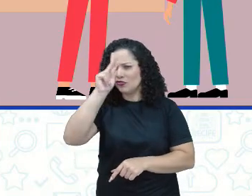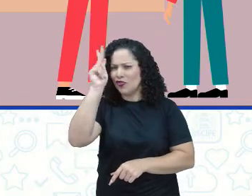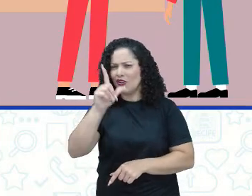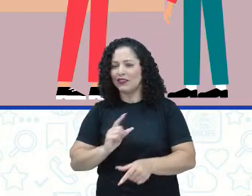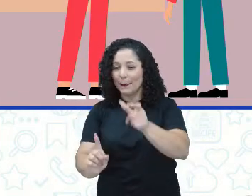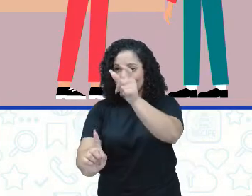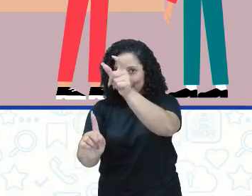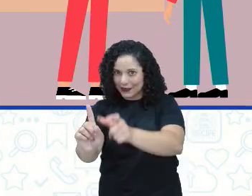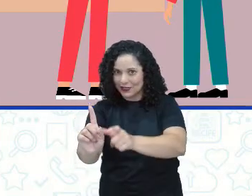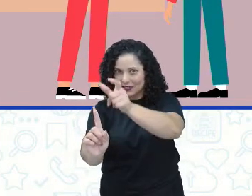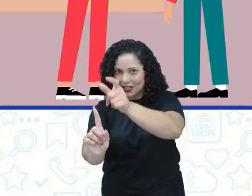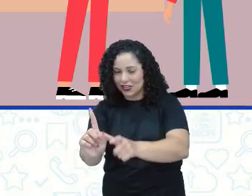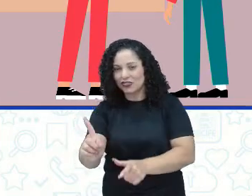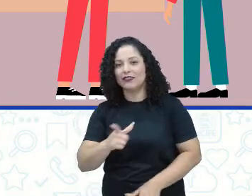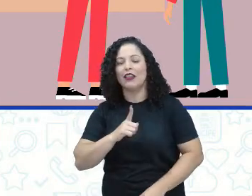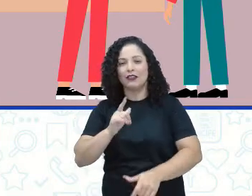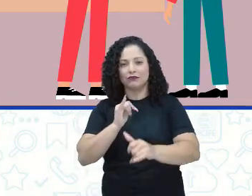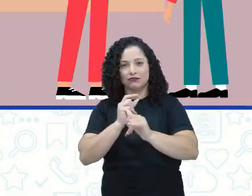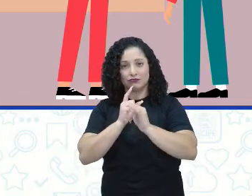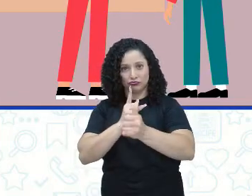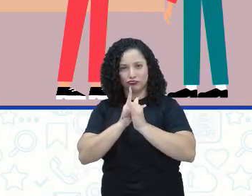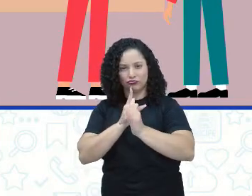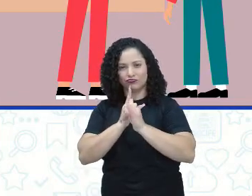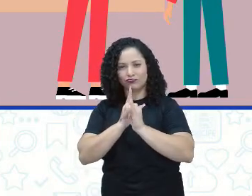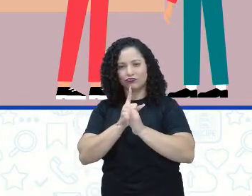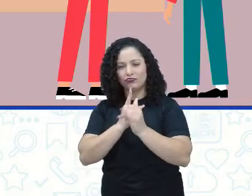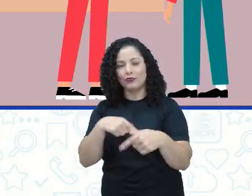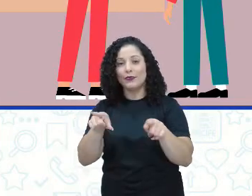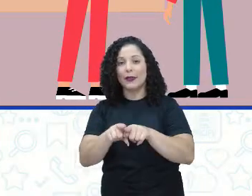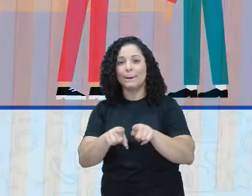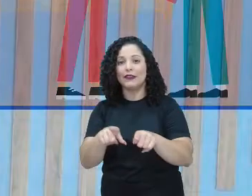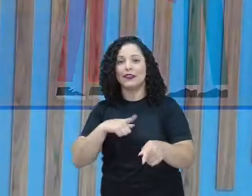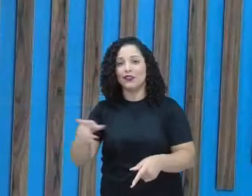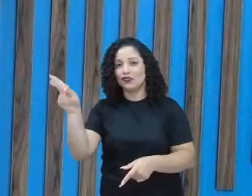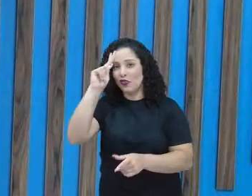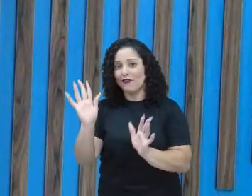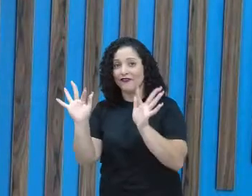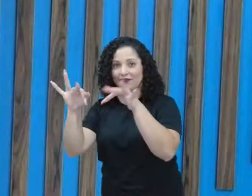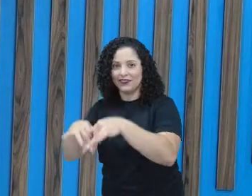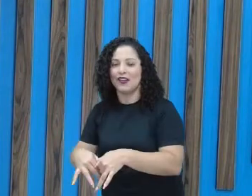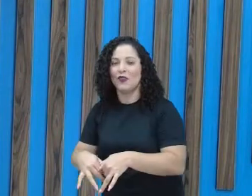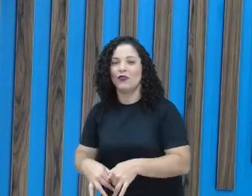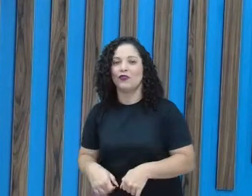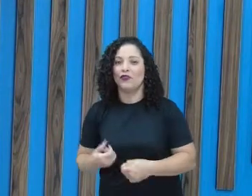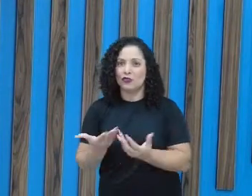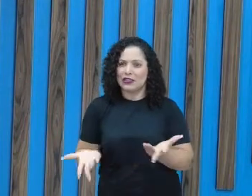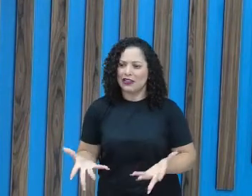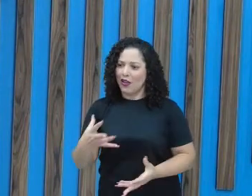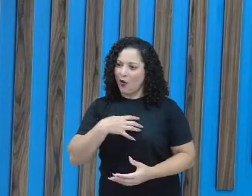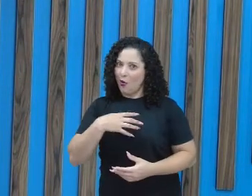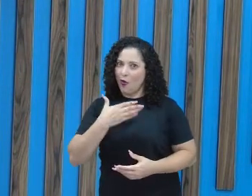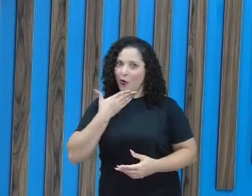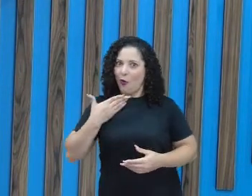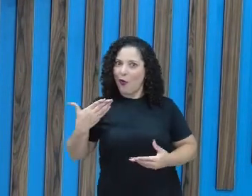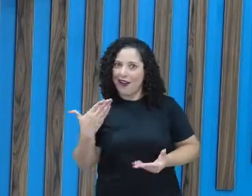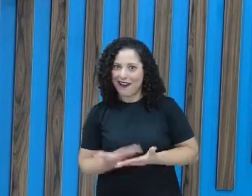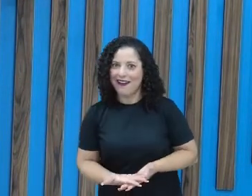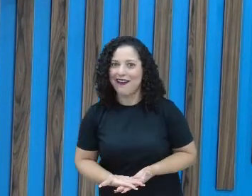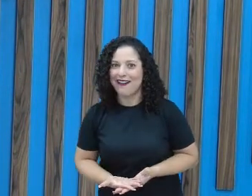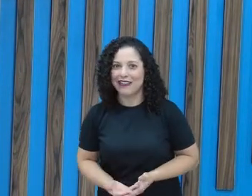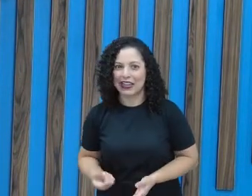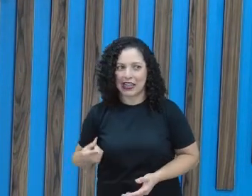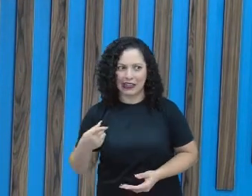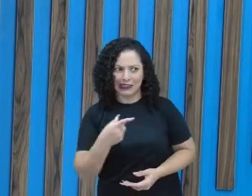personagem, eu tenho um discurso direto e eu tenho uma reviravolta final. Que é, você não espera, tipo,